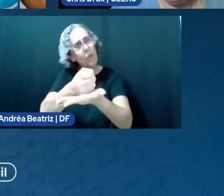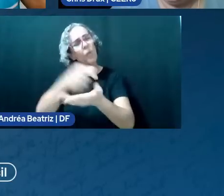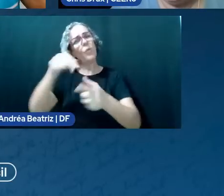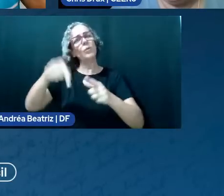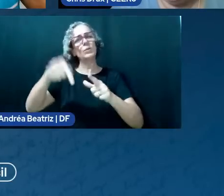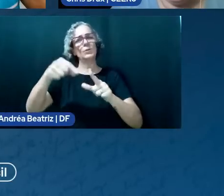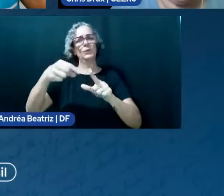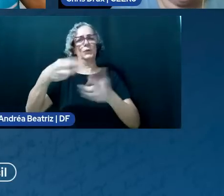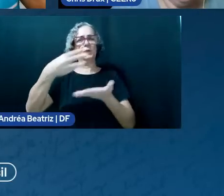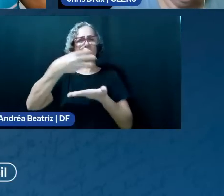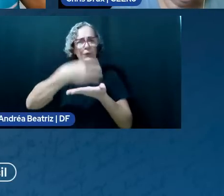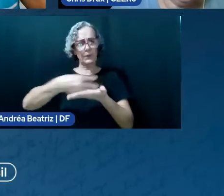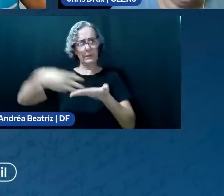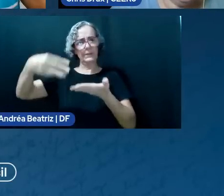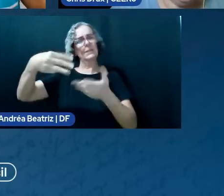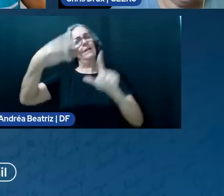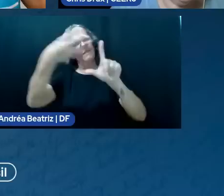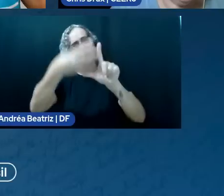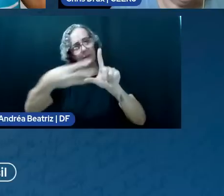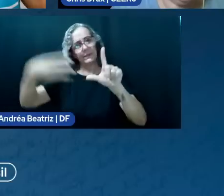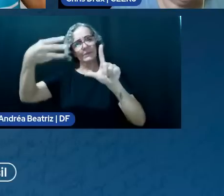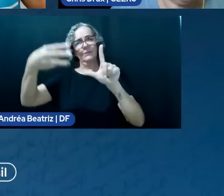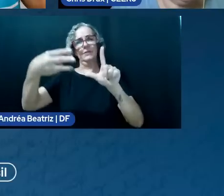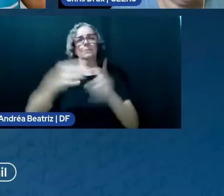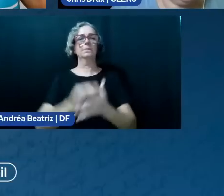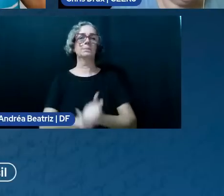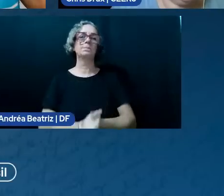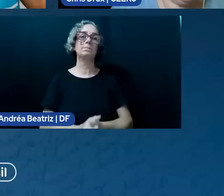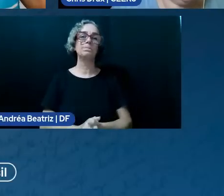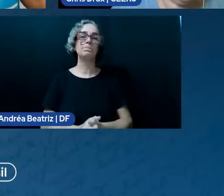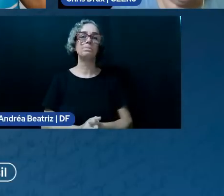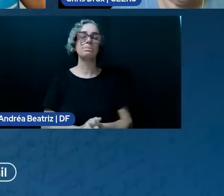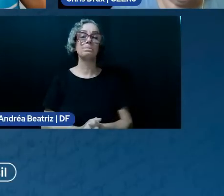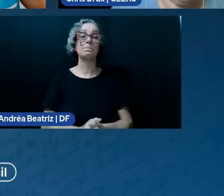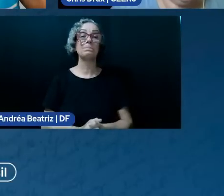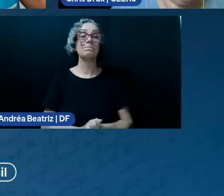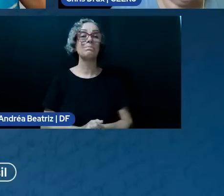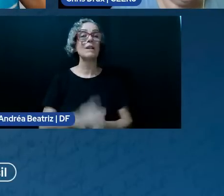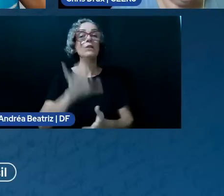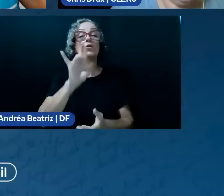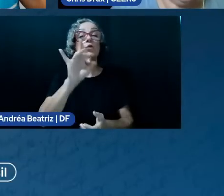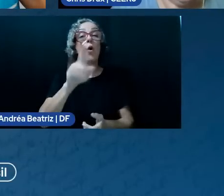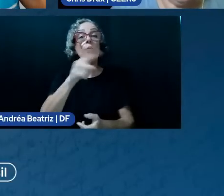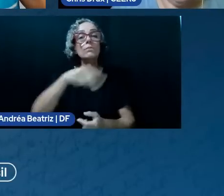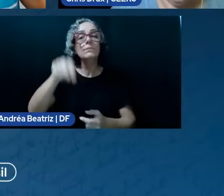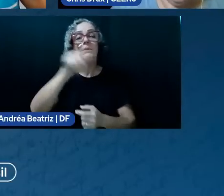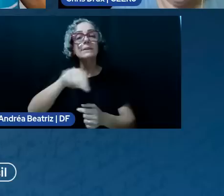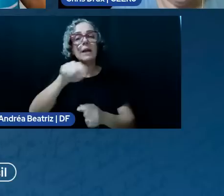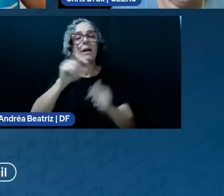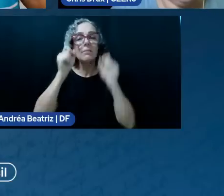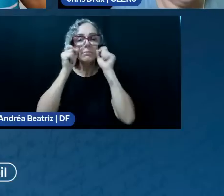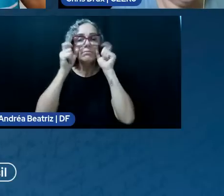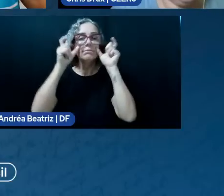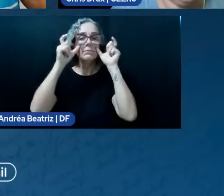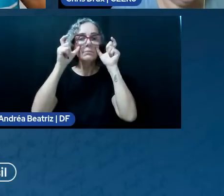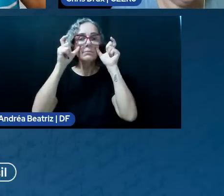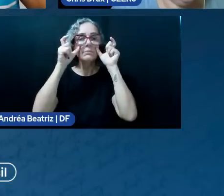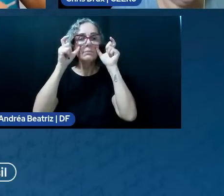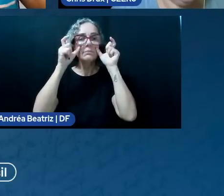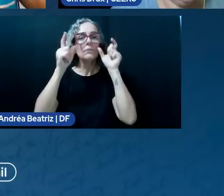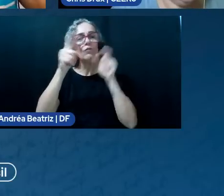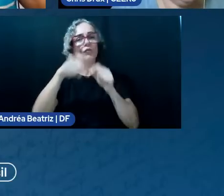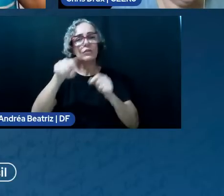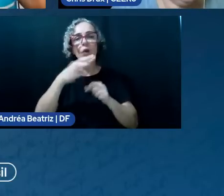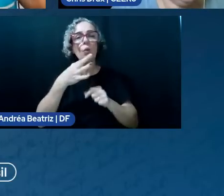acessando febtv.com.br. Bom, só alertando vocês, se não conhece ainda, busquem a